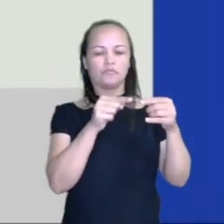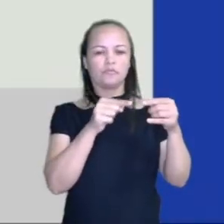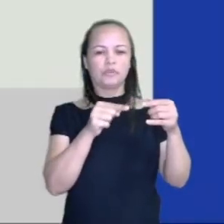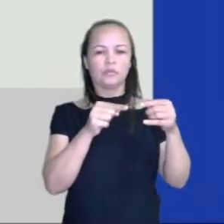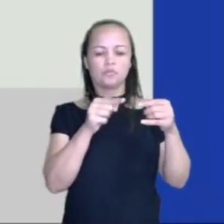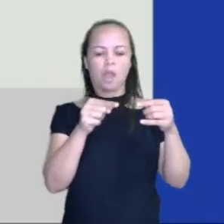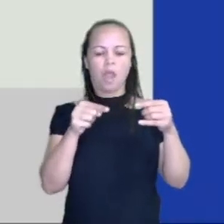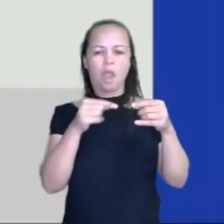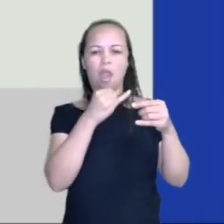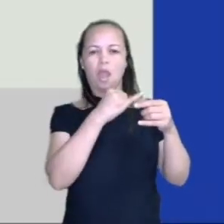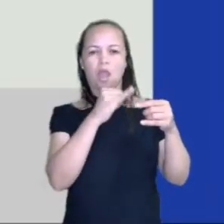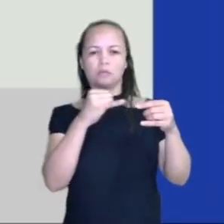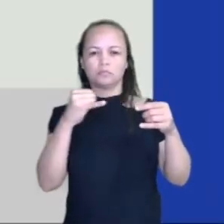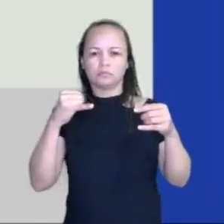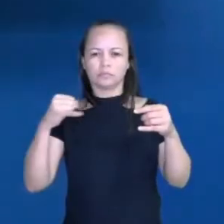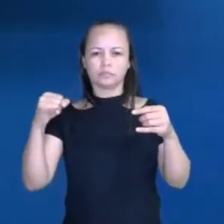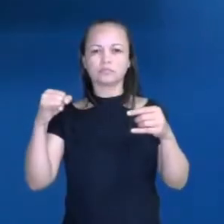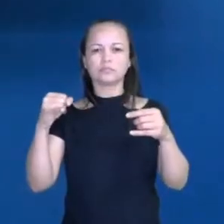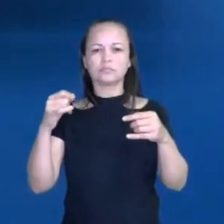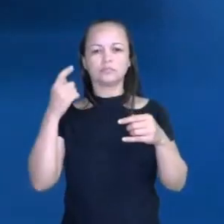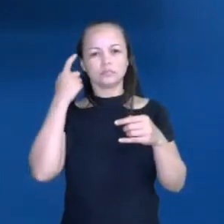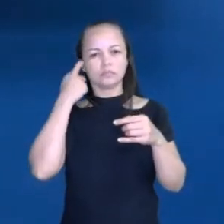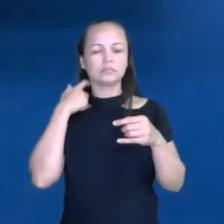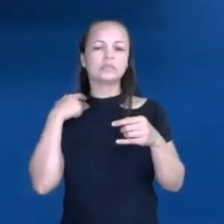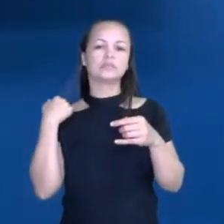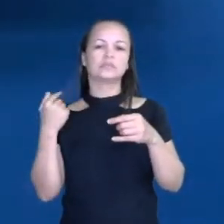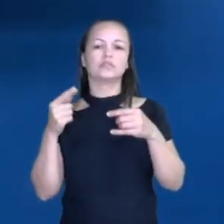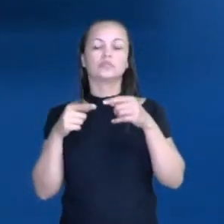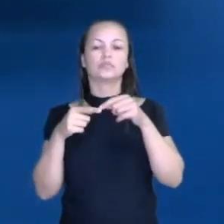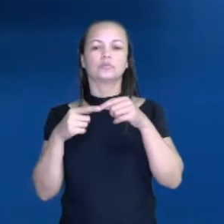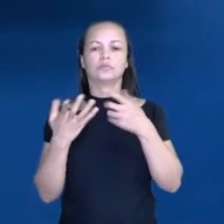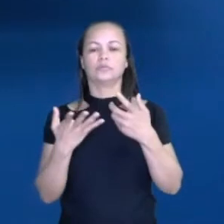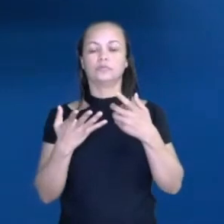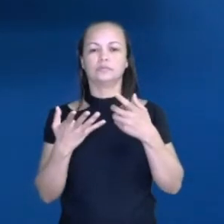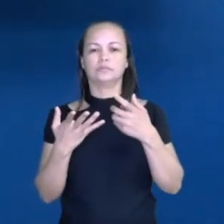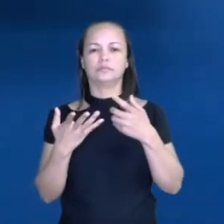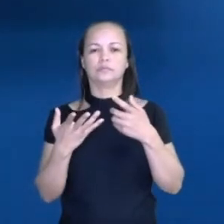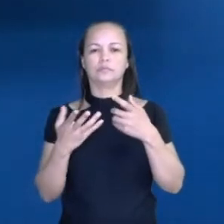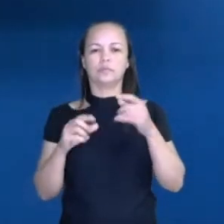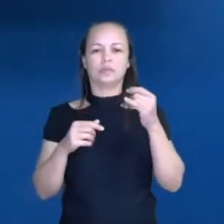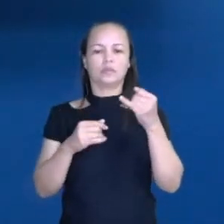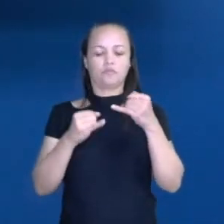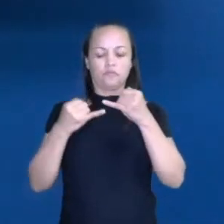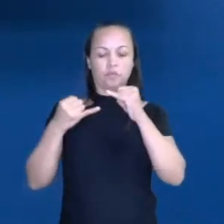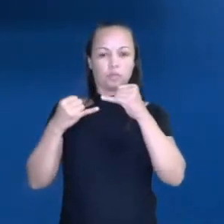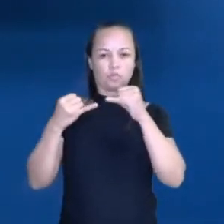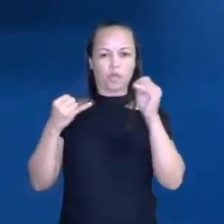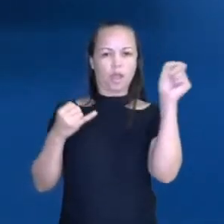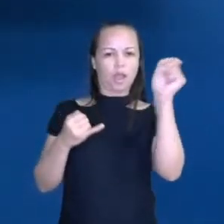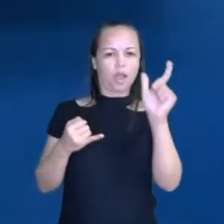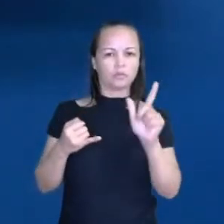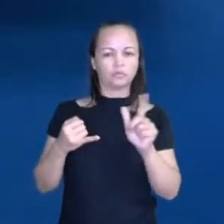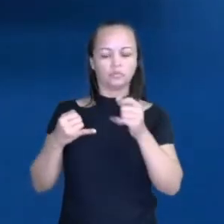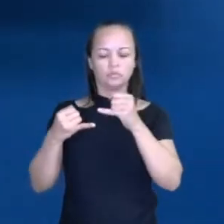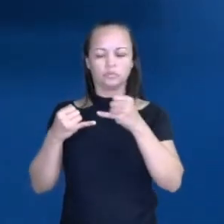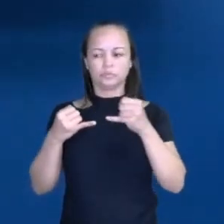o azul tá olha aqui pipoca aqui em mim no fio azul ele sai do